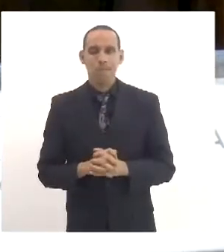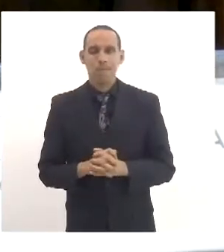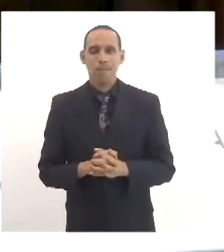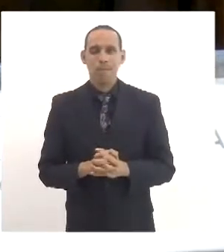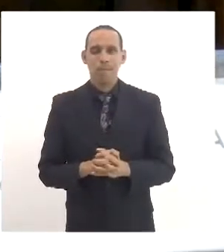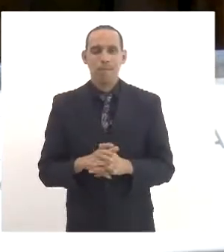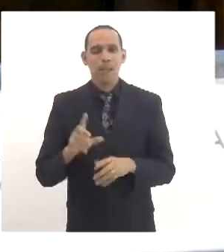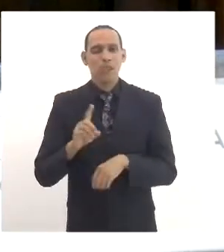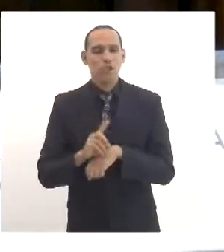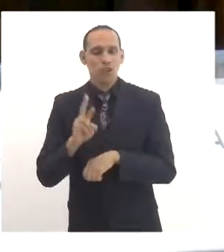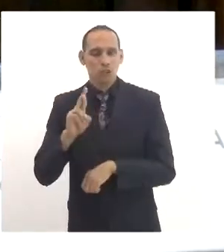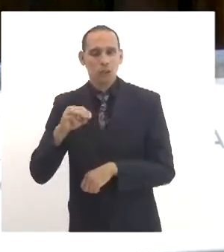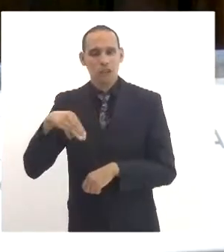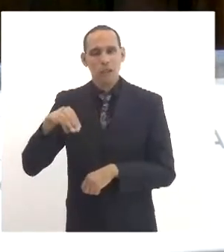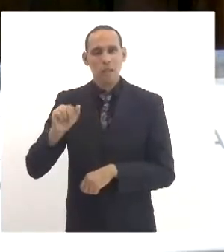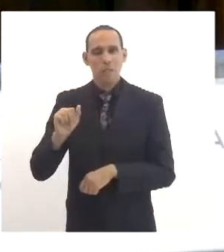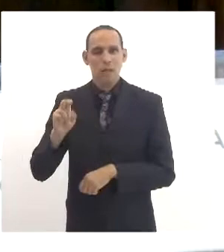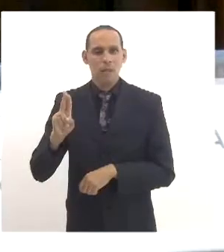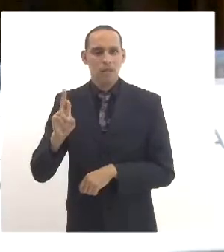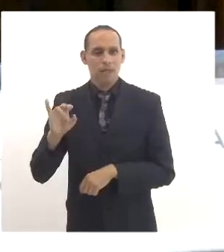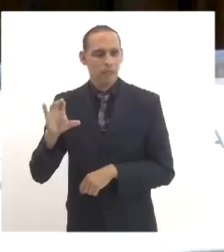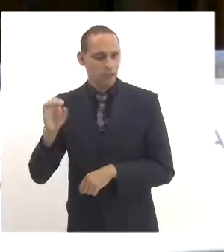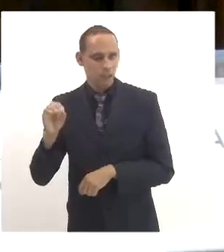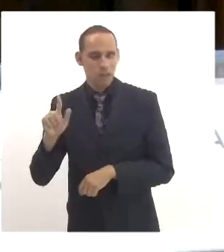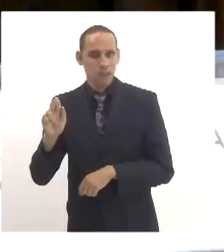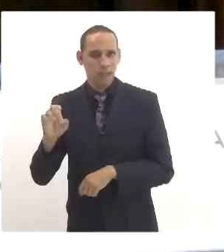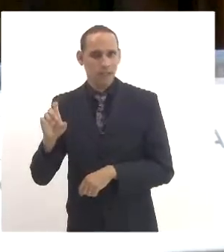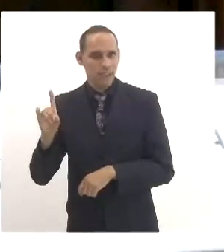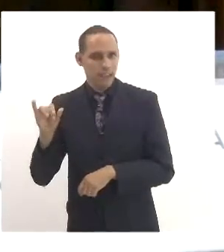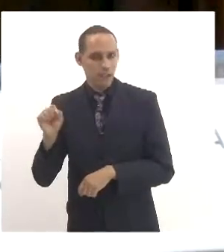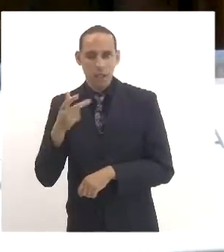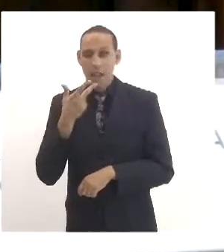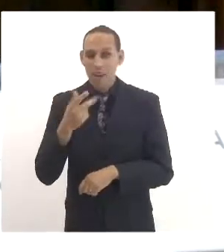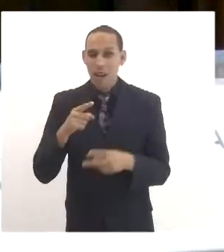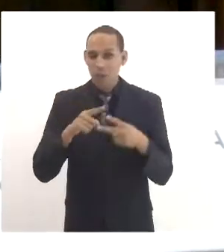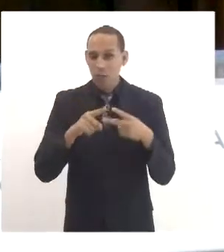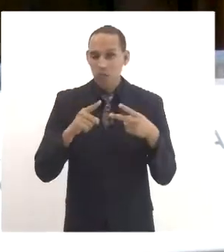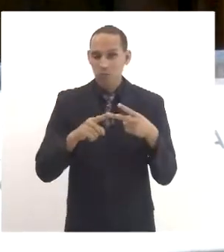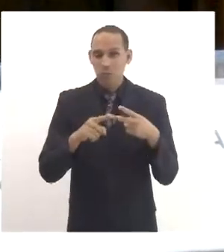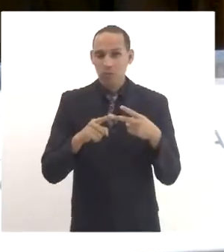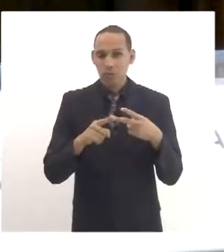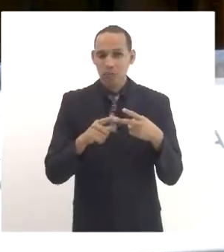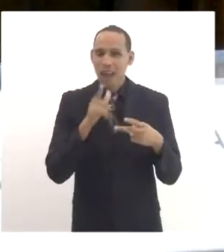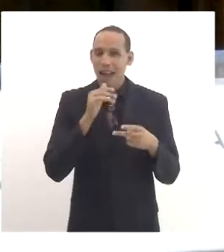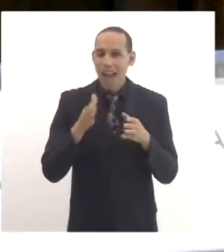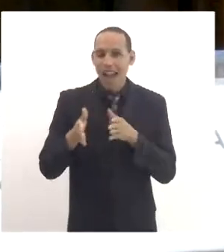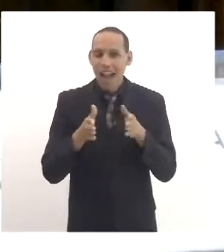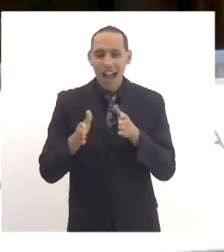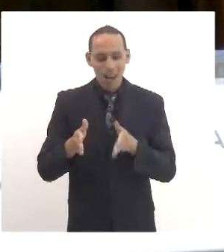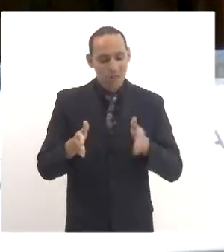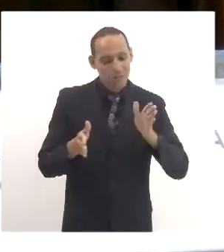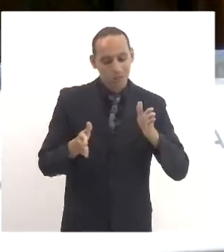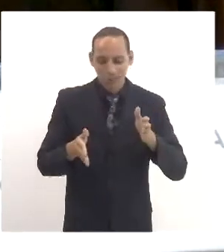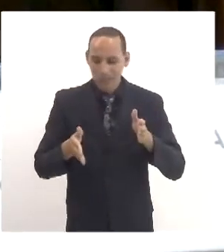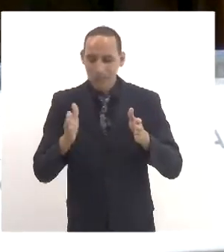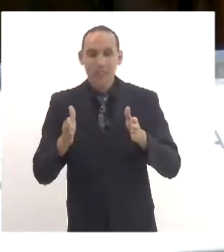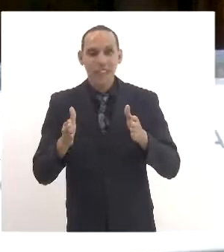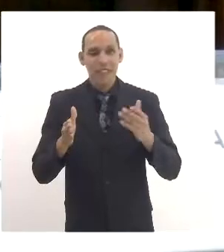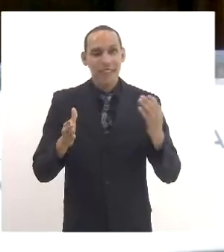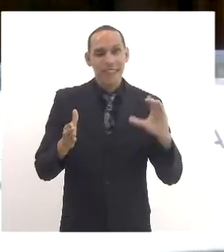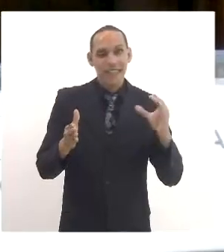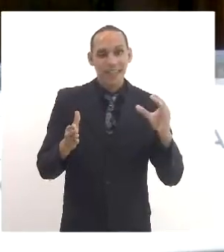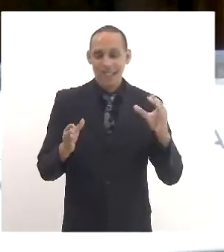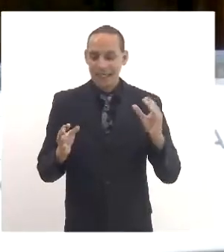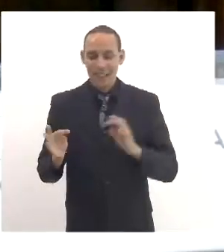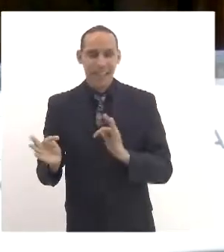O Dr. Maurício Guedes, com muita propriedade, falou de duas margens, né? Duas margens que são a ciência